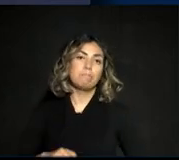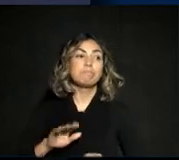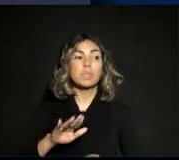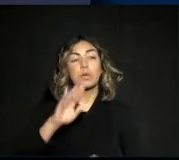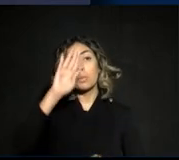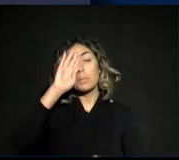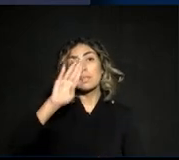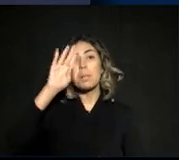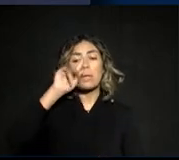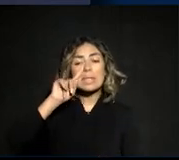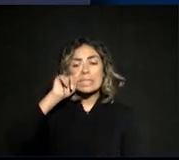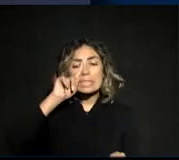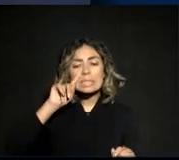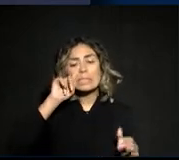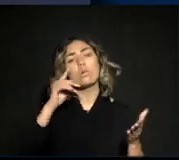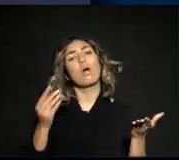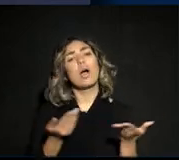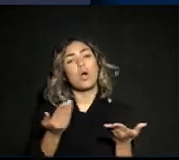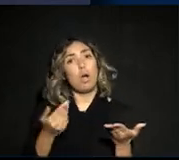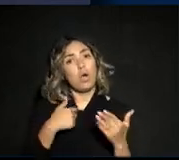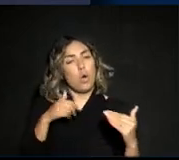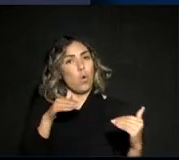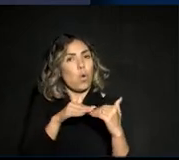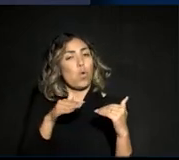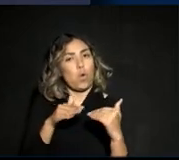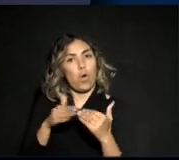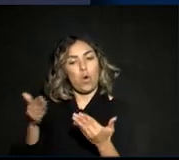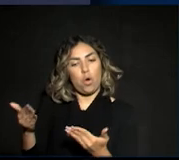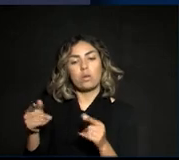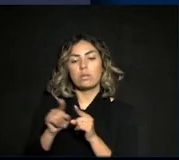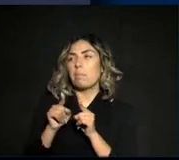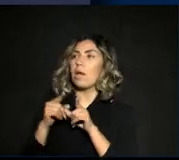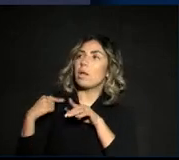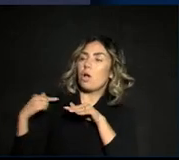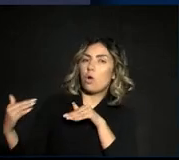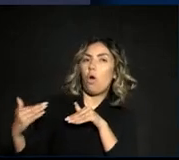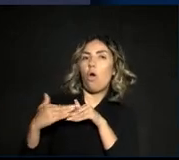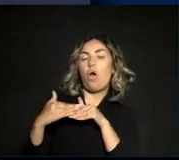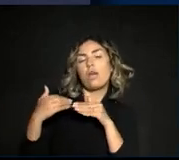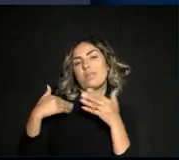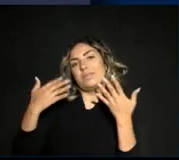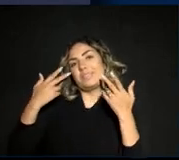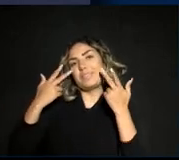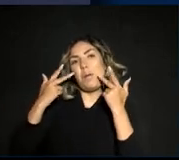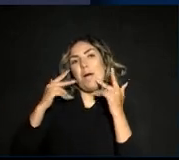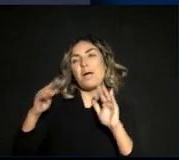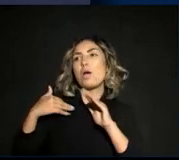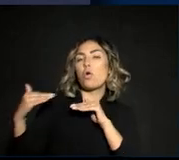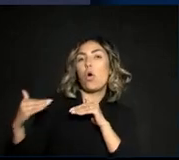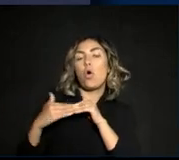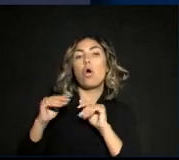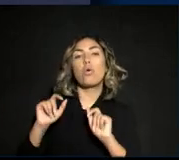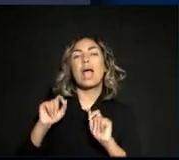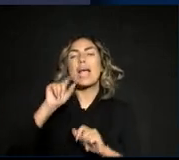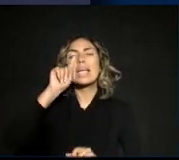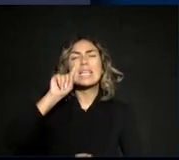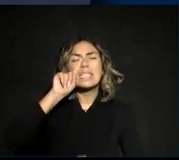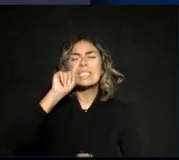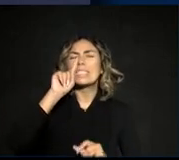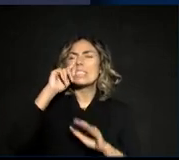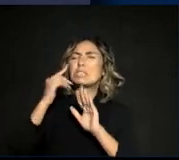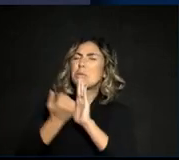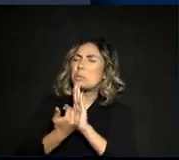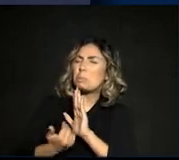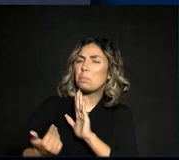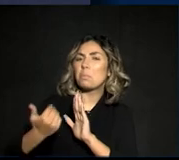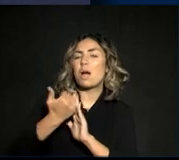grande risco, aí eu concordo, volto a concordar com o Thiago, volto, né, ao meu estado natural, eu acho que o grande risco,